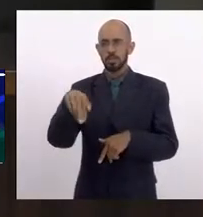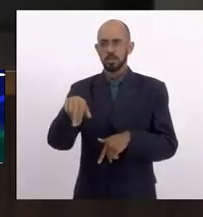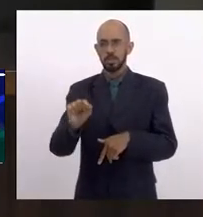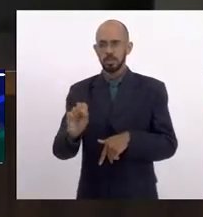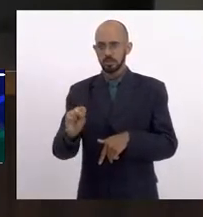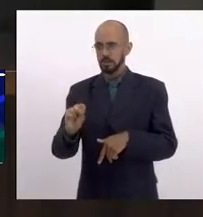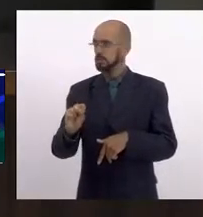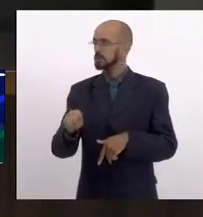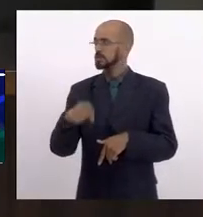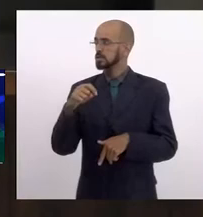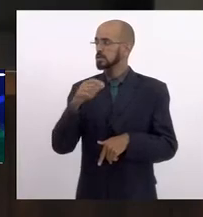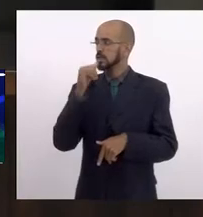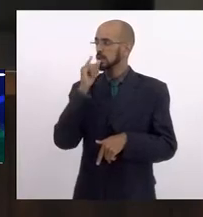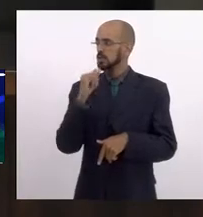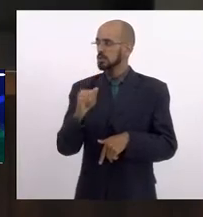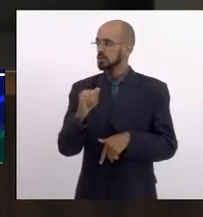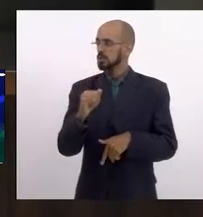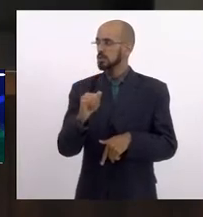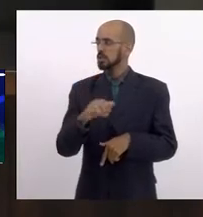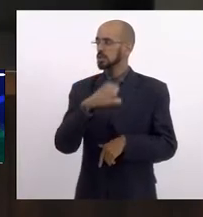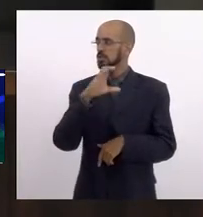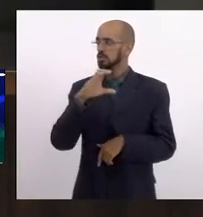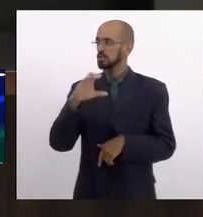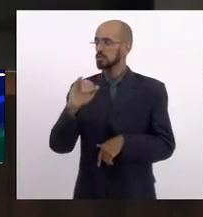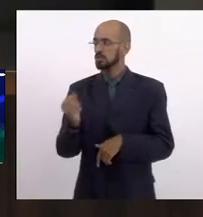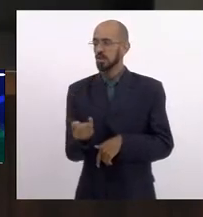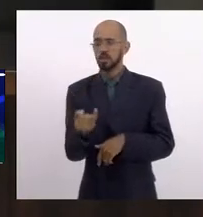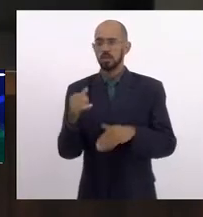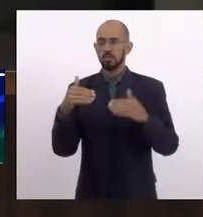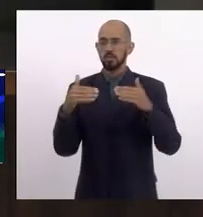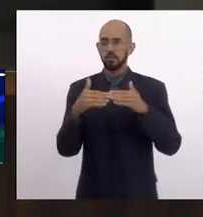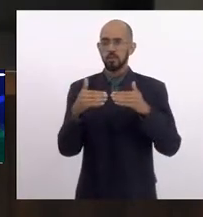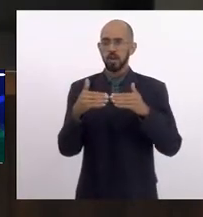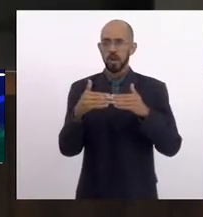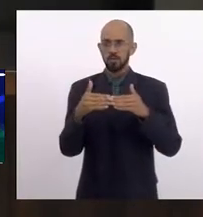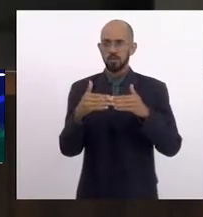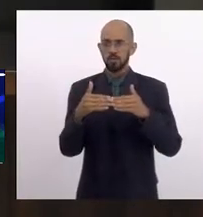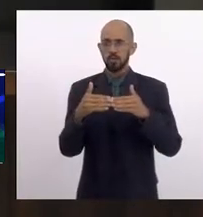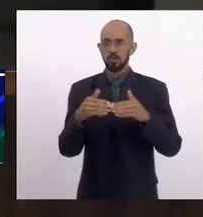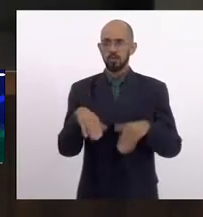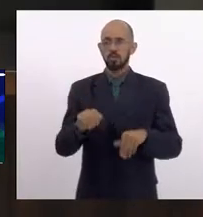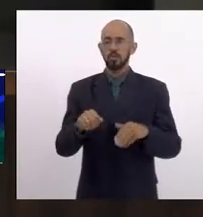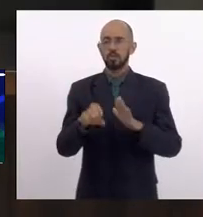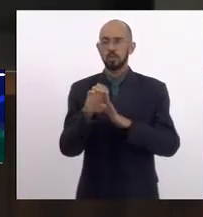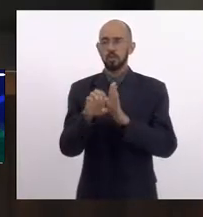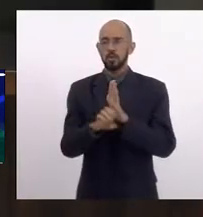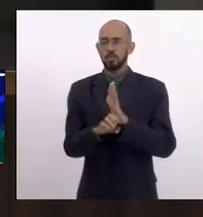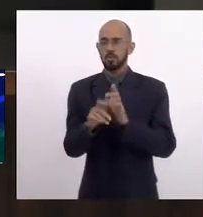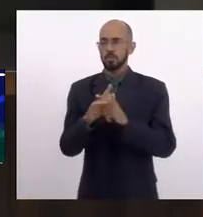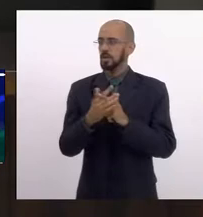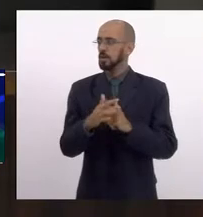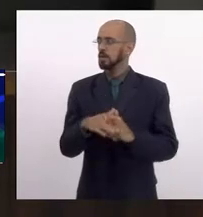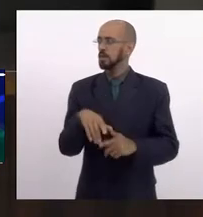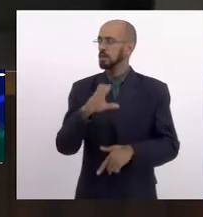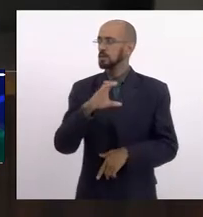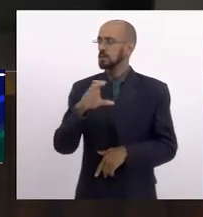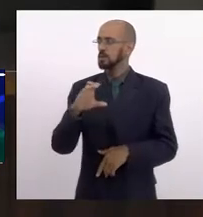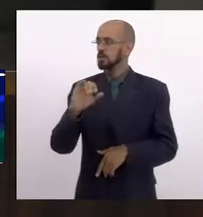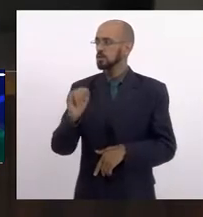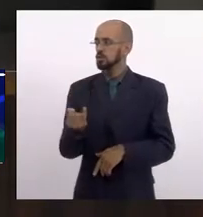da comissão de comissão de justiça e dizer tecnologia favorável com a emenda da ccj comissão